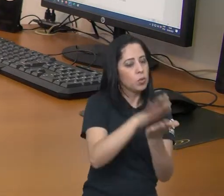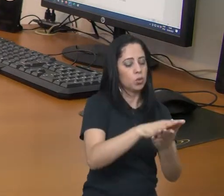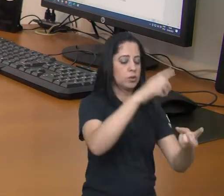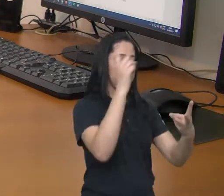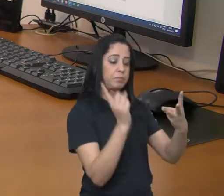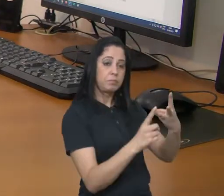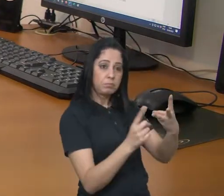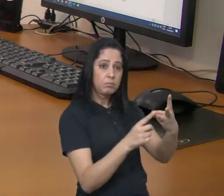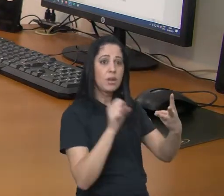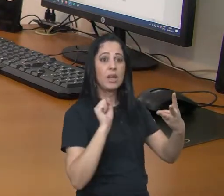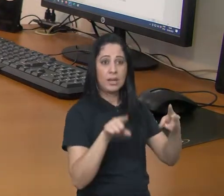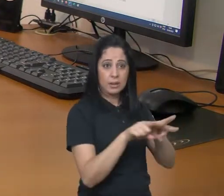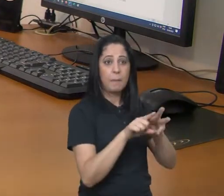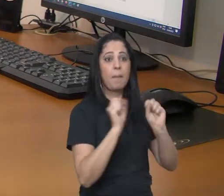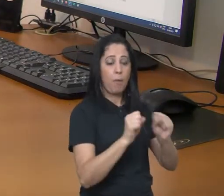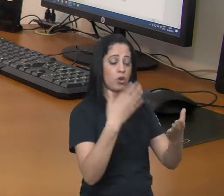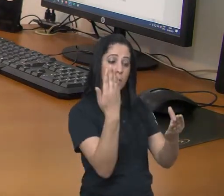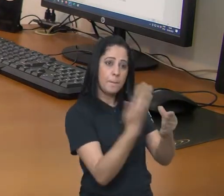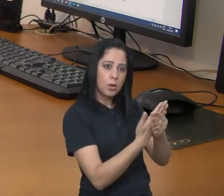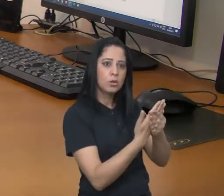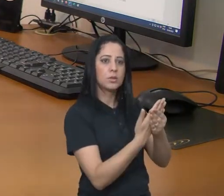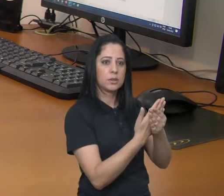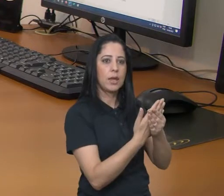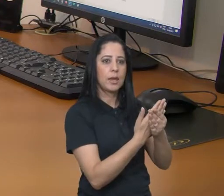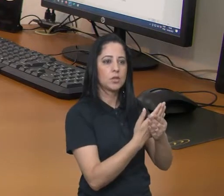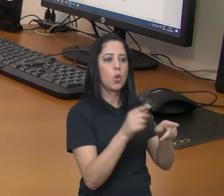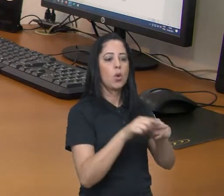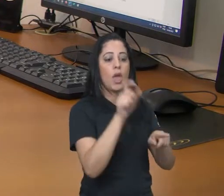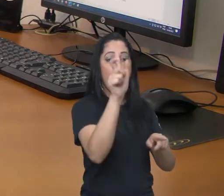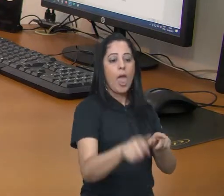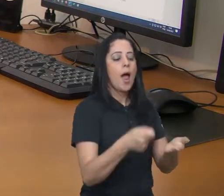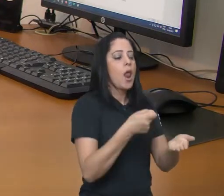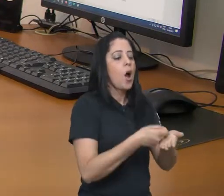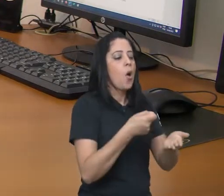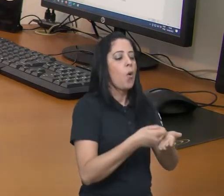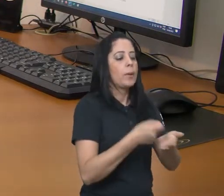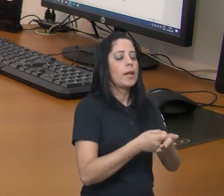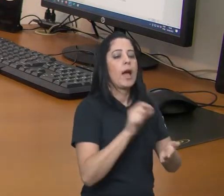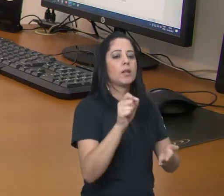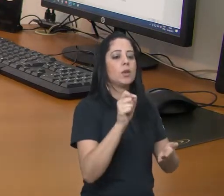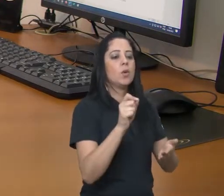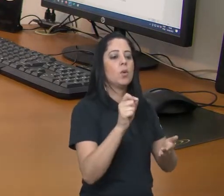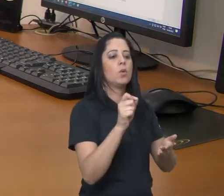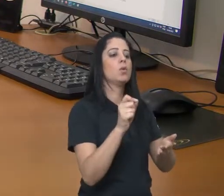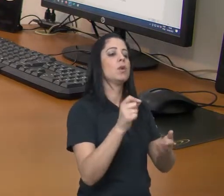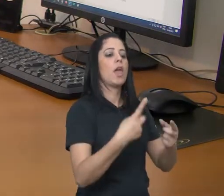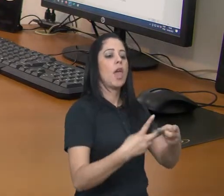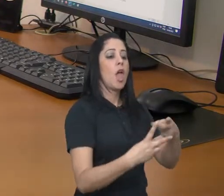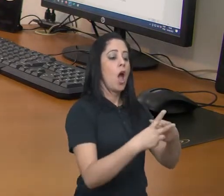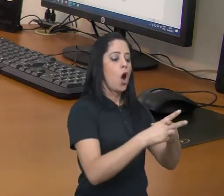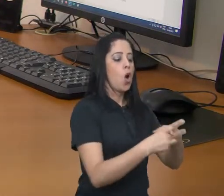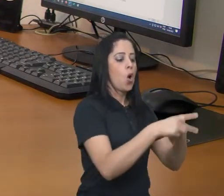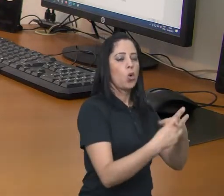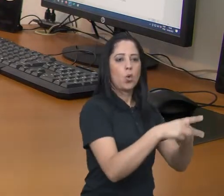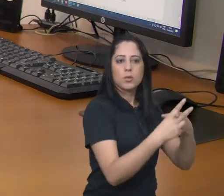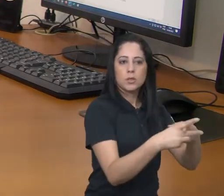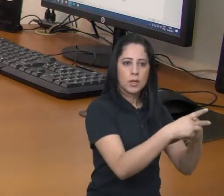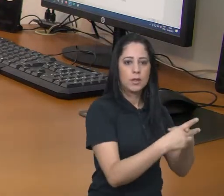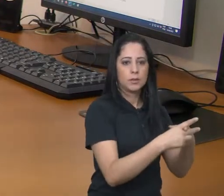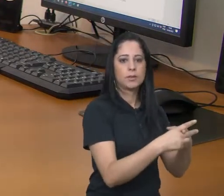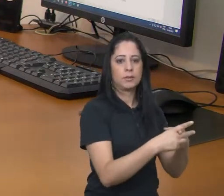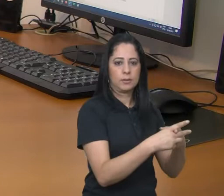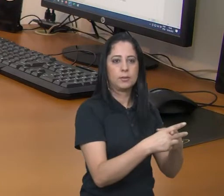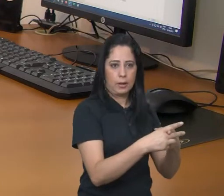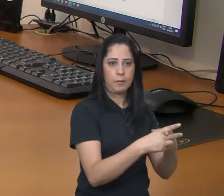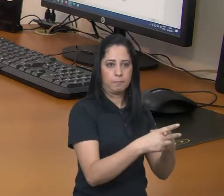multa. E na esfera civil, ela pode ser processada a ser obrigada a reparar o dano que ela causou, seja ele